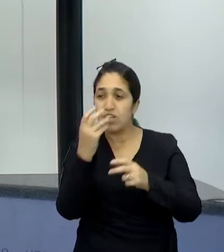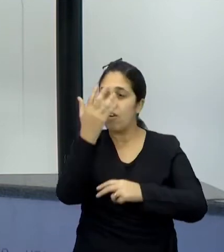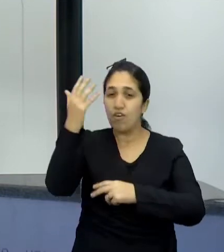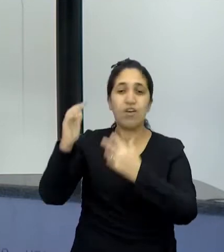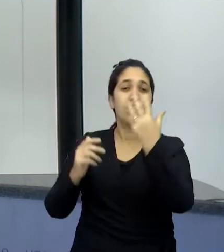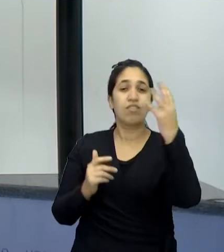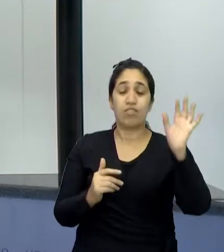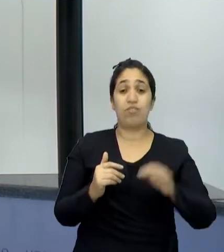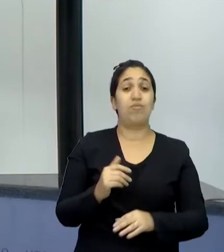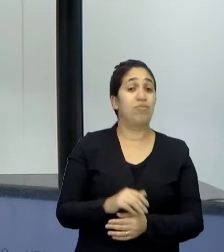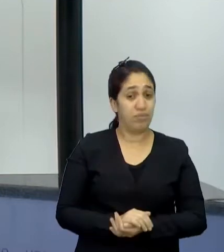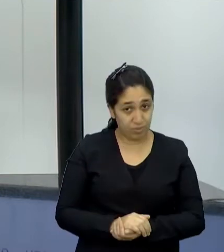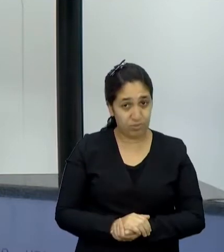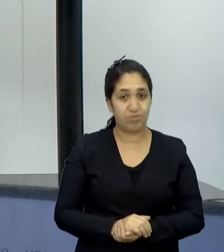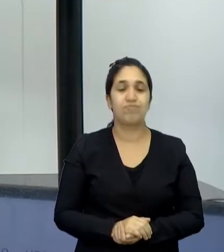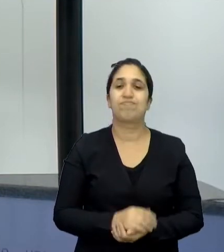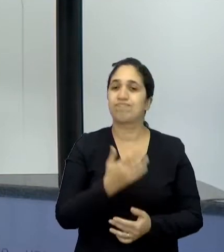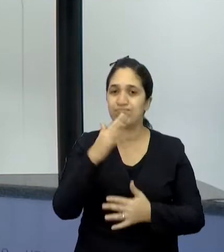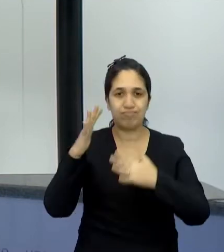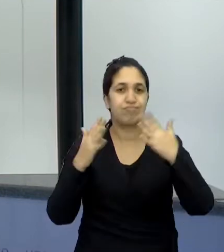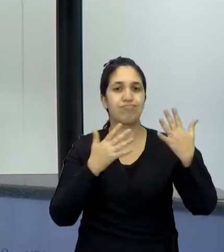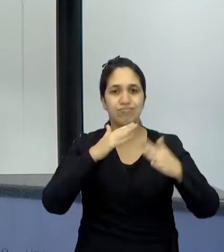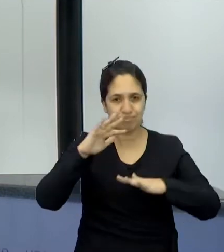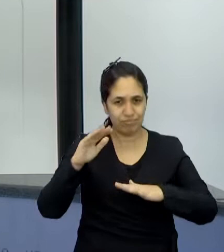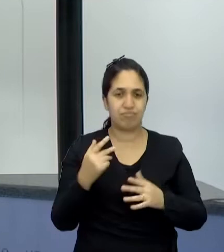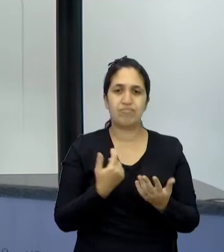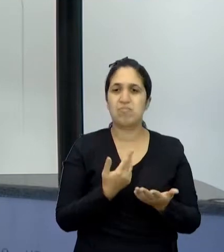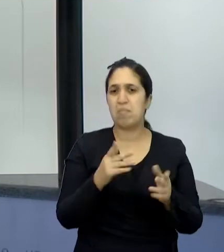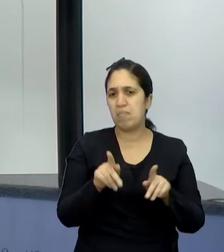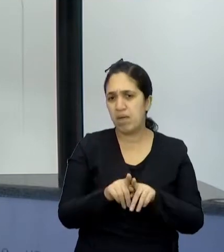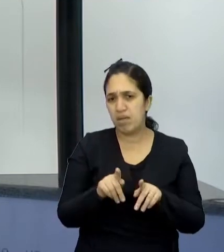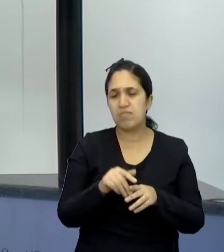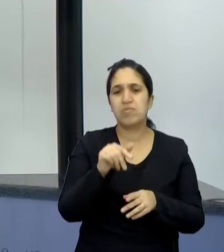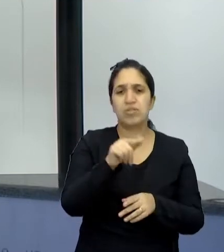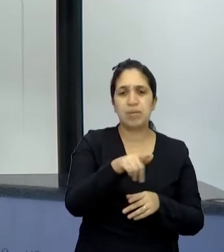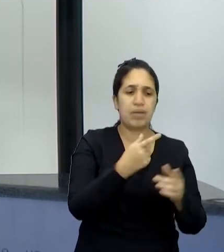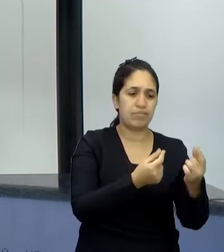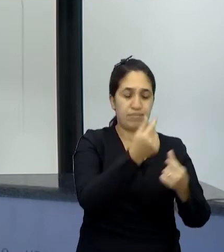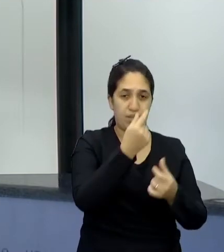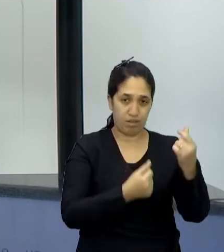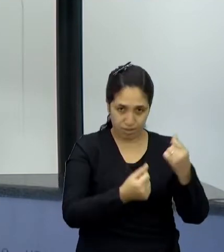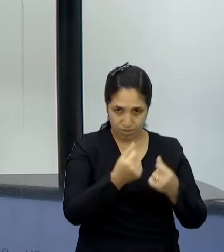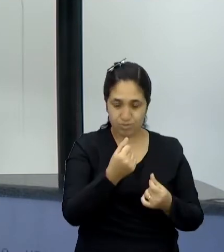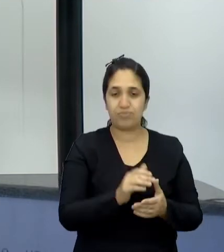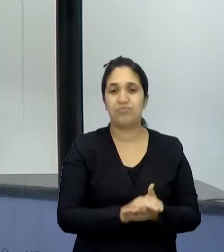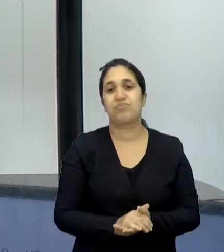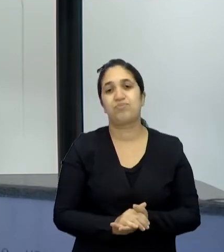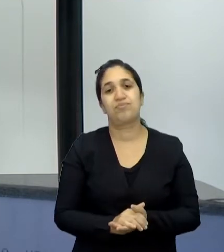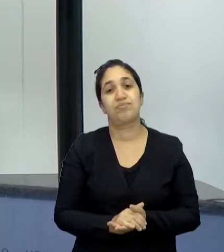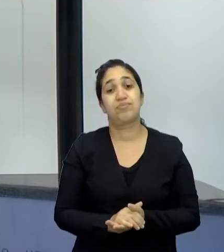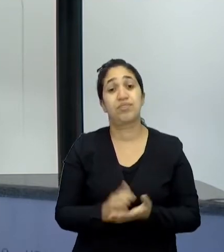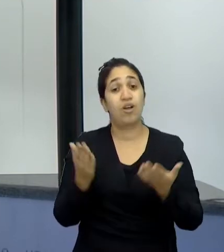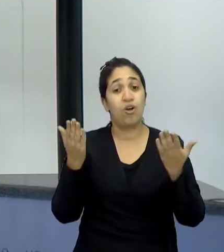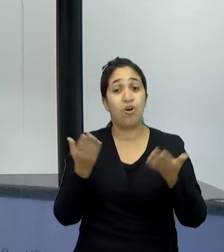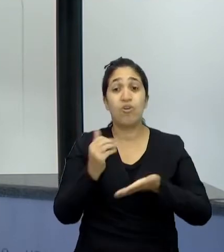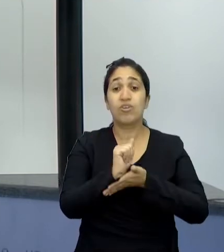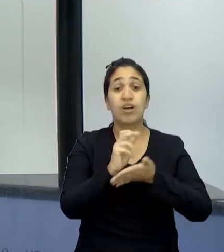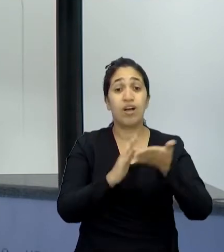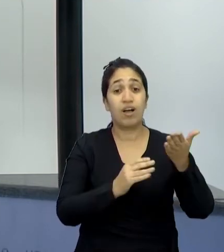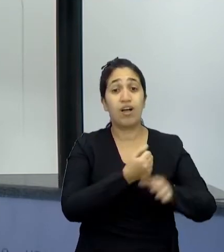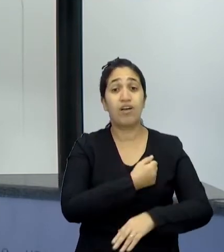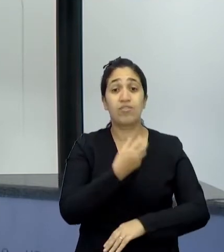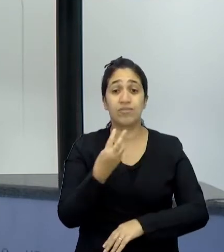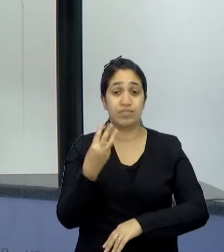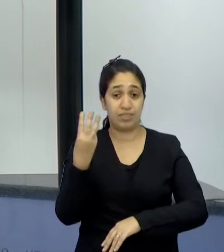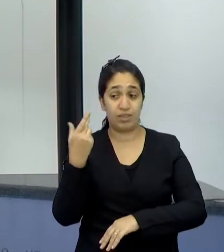também têm as mesmas características para os fenômenos de mercado financeiro. E hoje a gente vai começar na atividade 3 uma